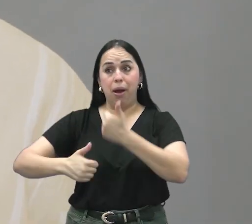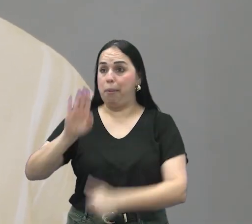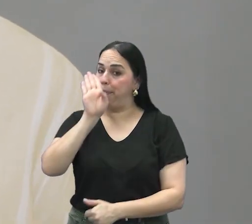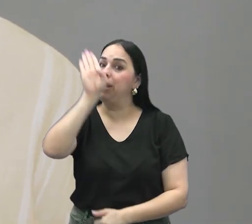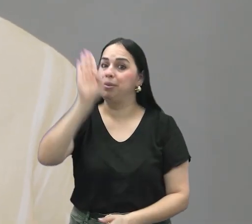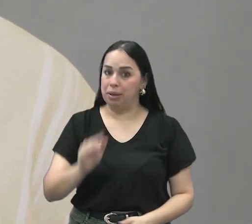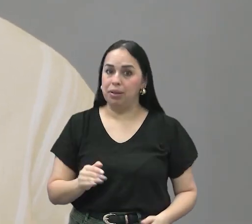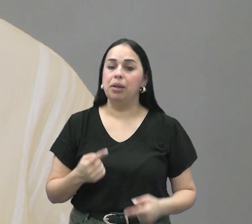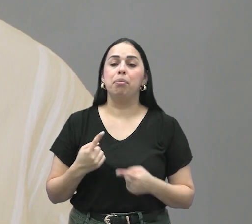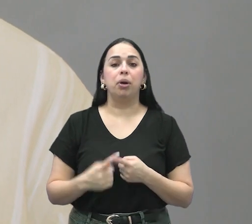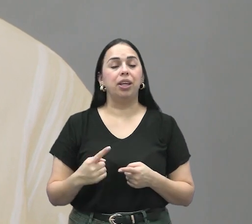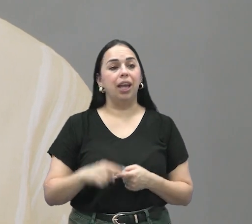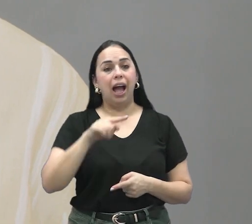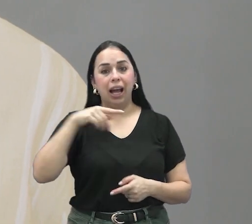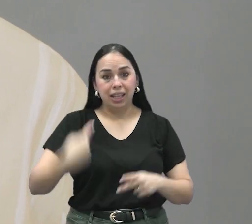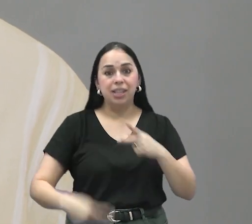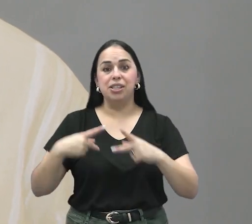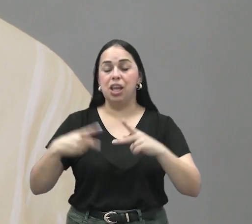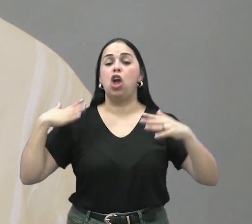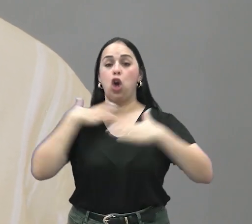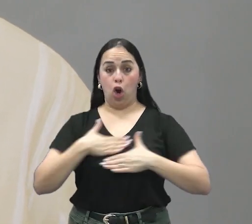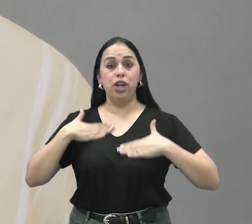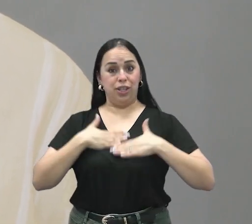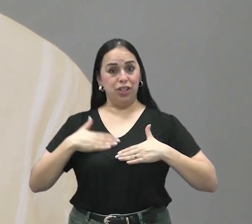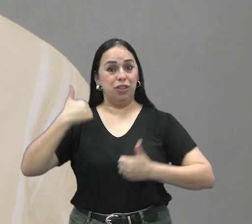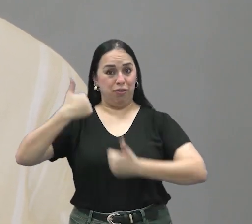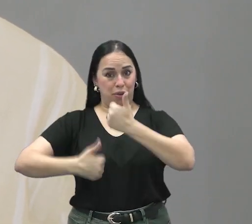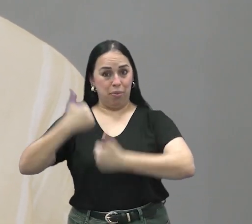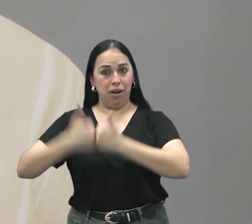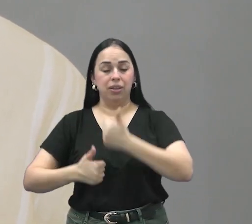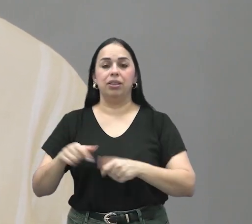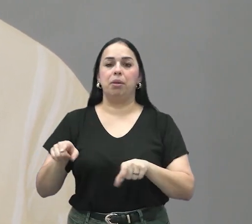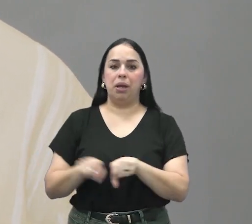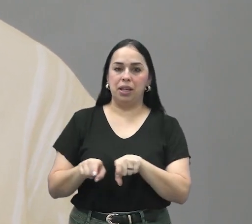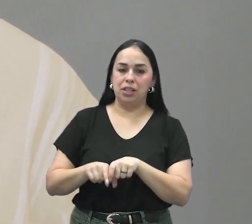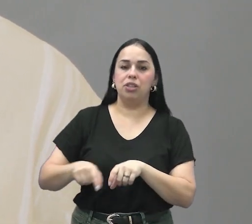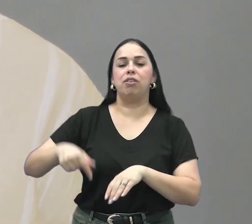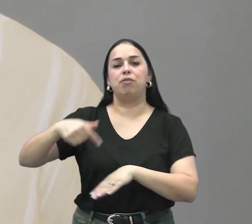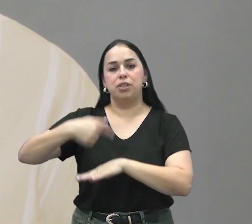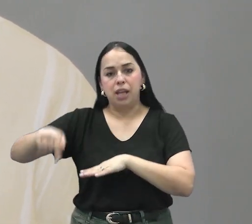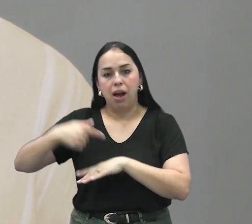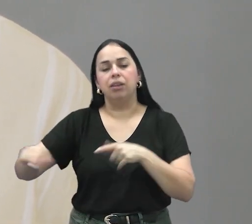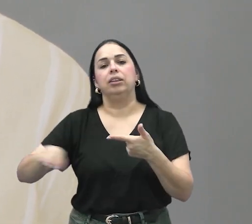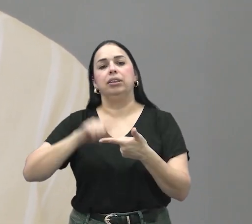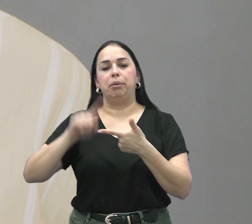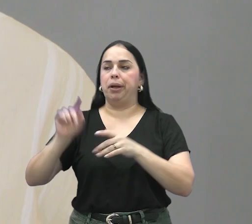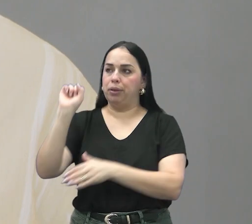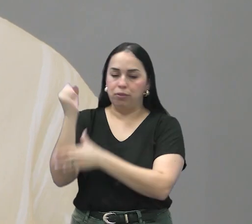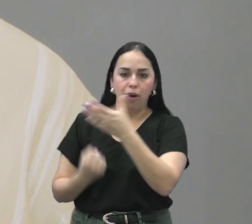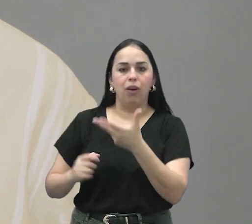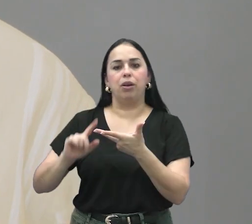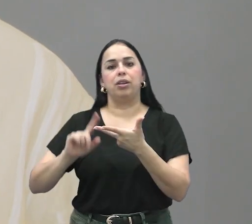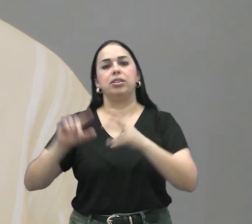carro-chefe, por a gente saber que é uma cidade pujante que respira o futebol. Mas já tivemos casos de futsal, podemos ter casos do basquete,